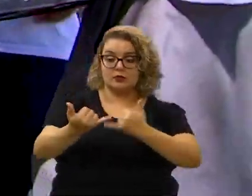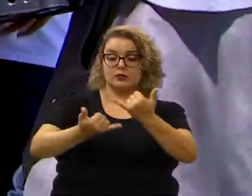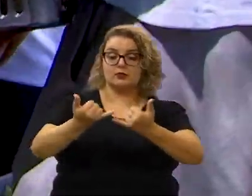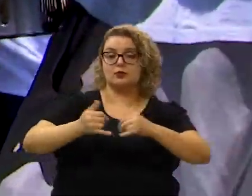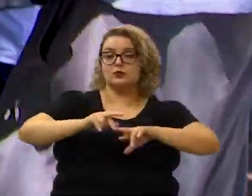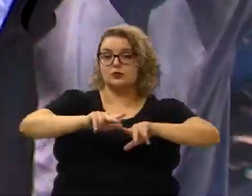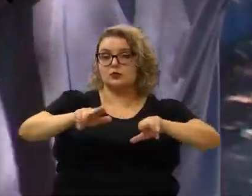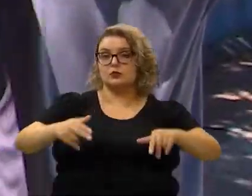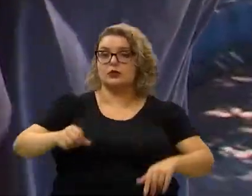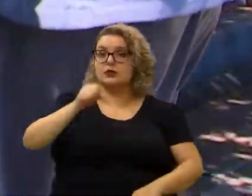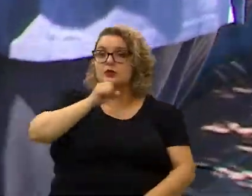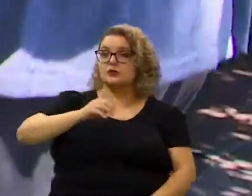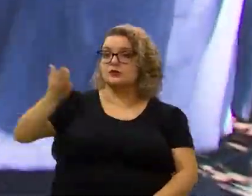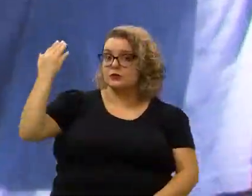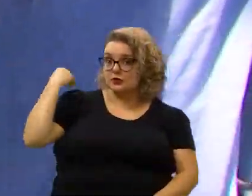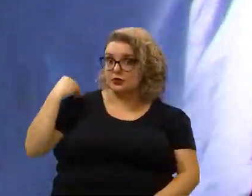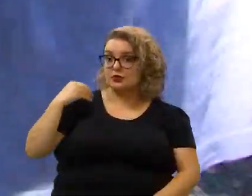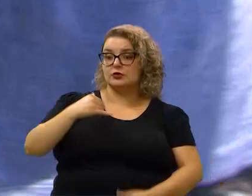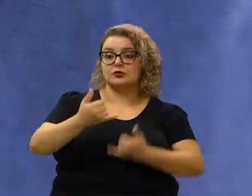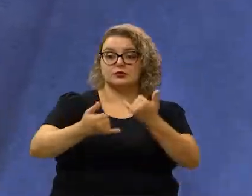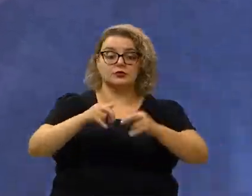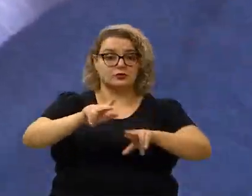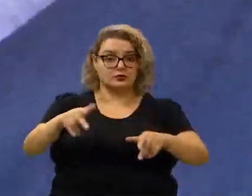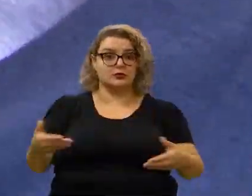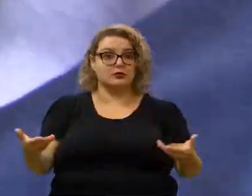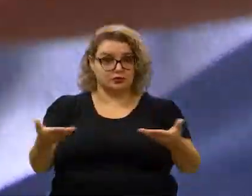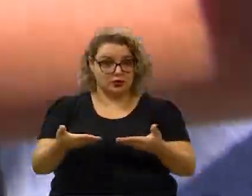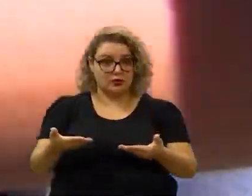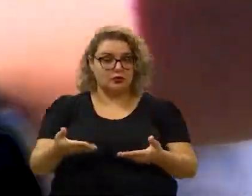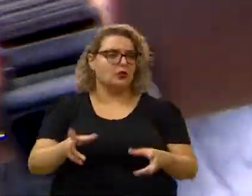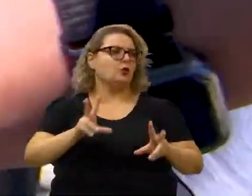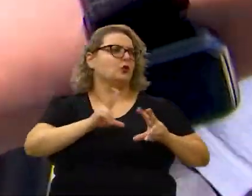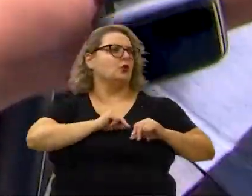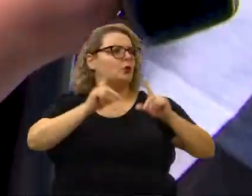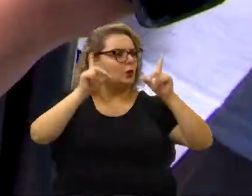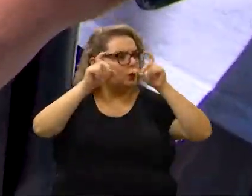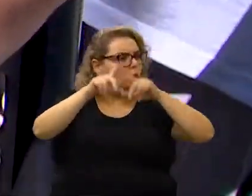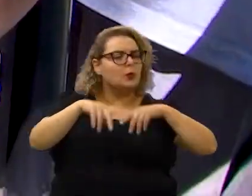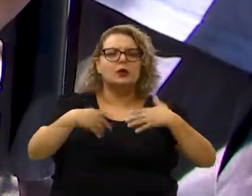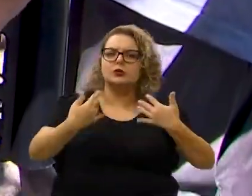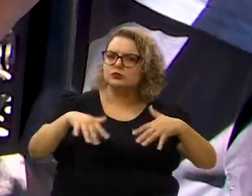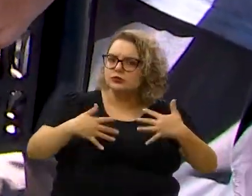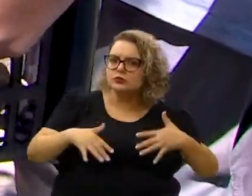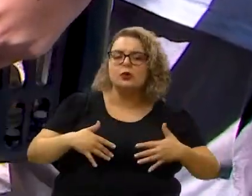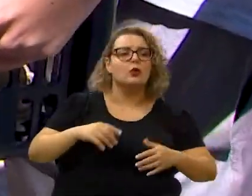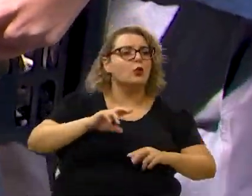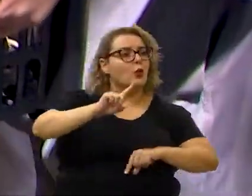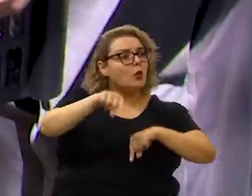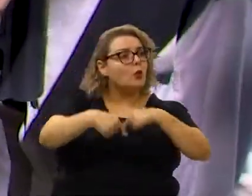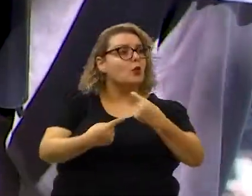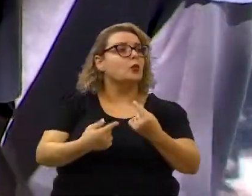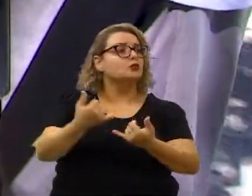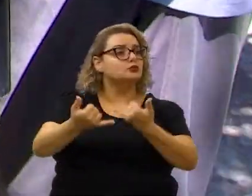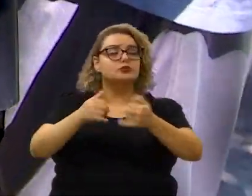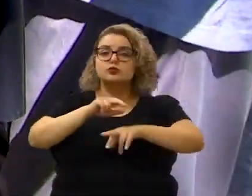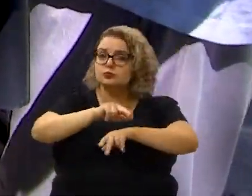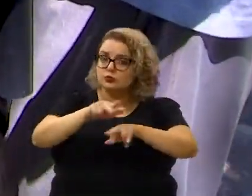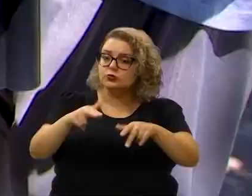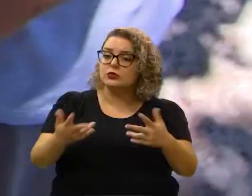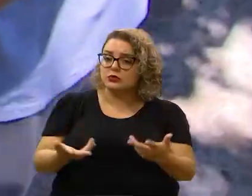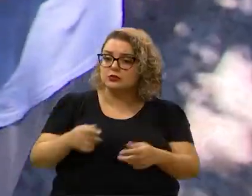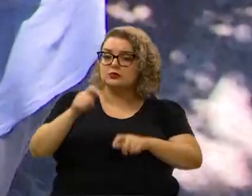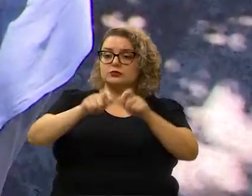os brinquedos antigos e os brinquedos atuais. Puxa, um baita desafio, hein, Rodrigo? Porque hoje em dia, né, são outros